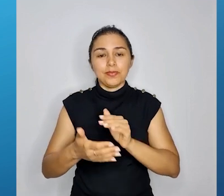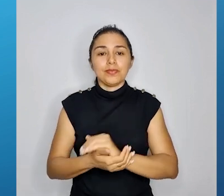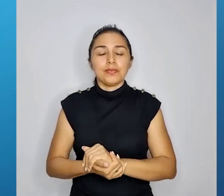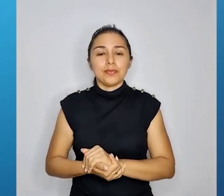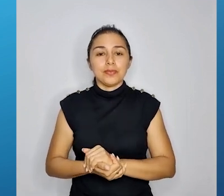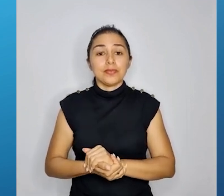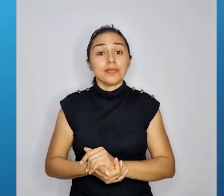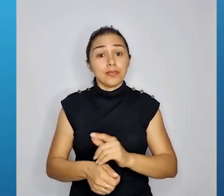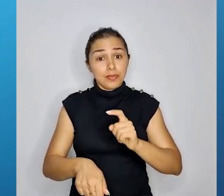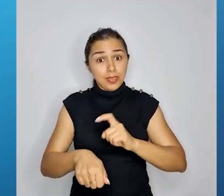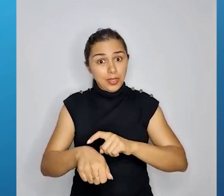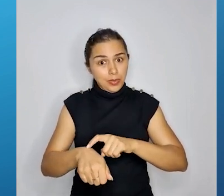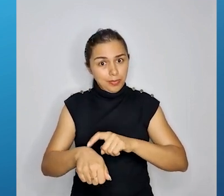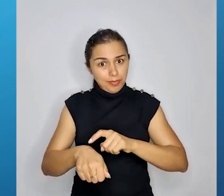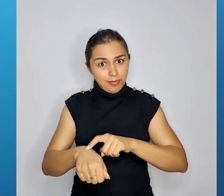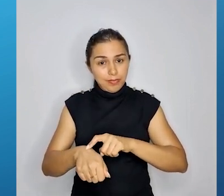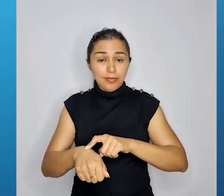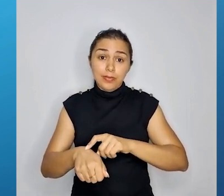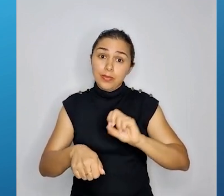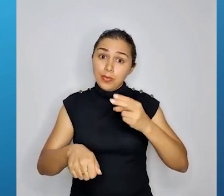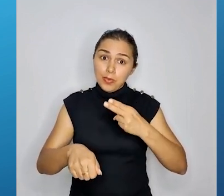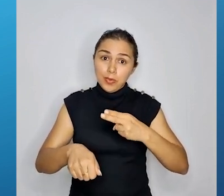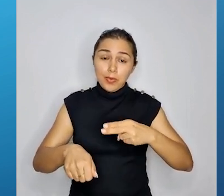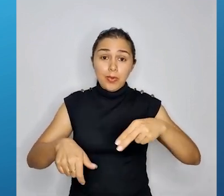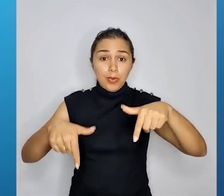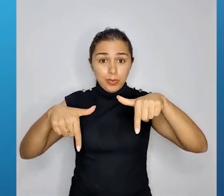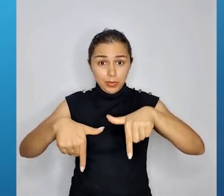um determinado tempo, né, ou